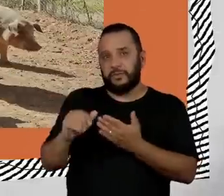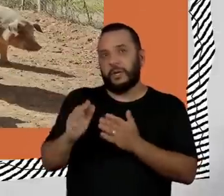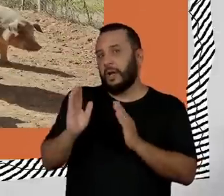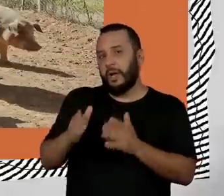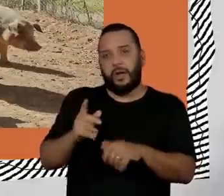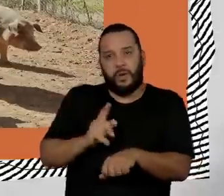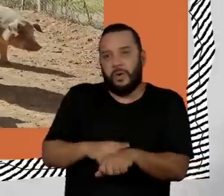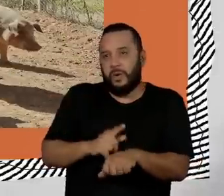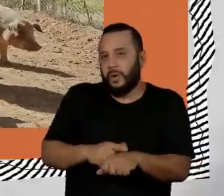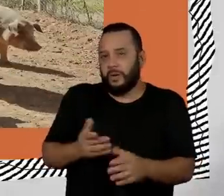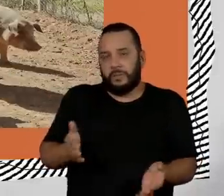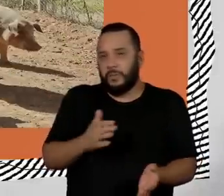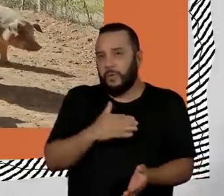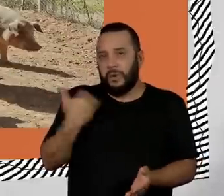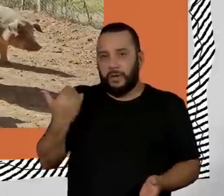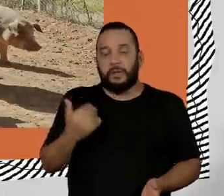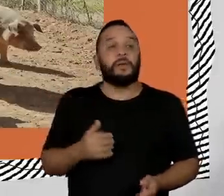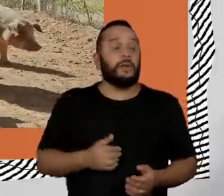né